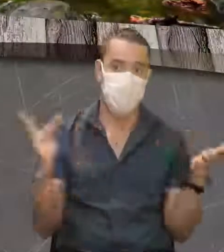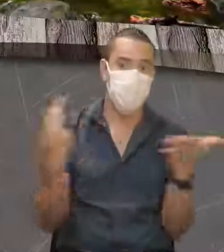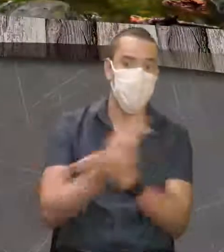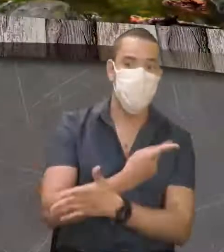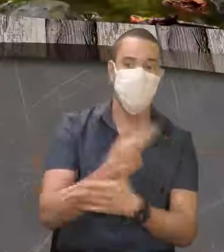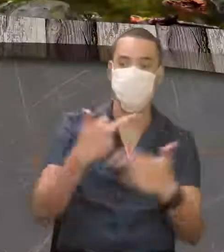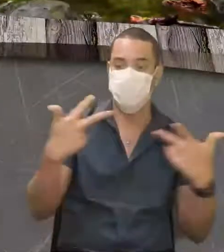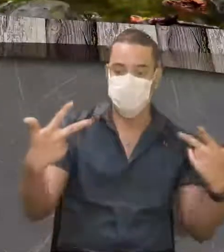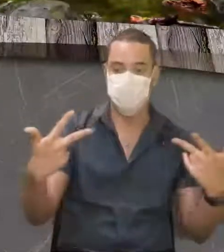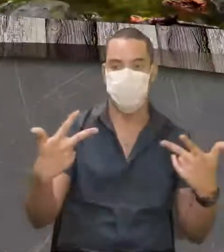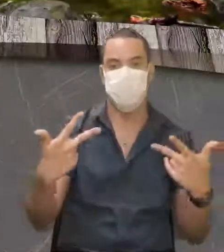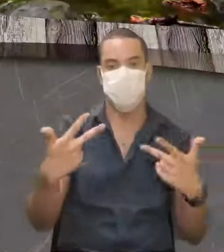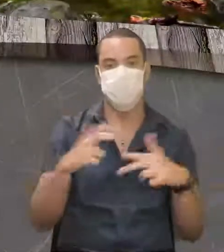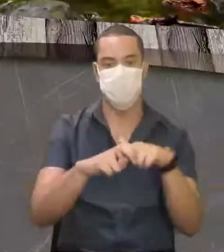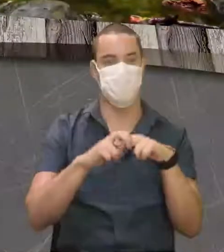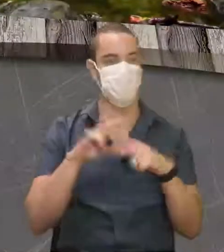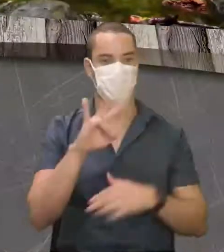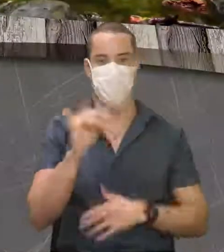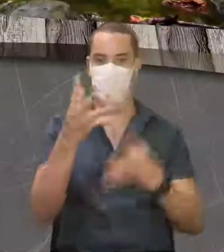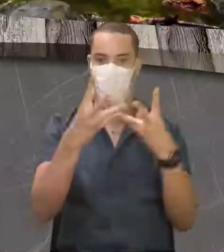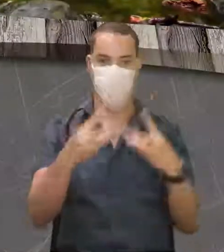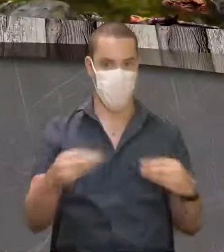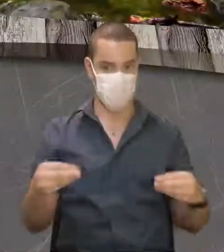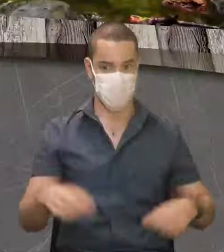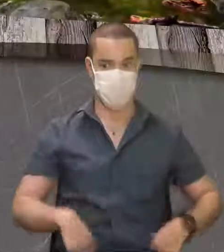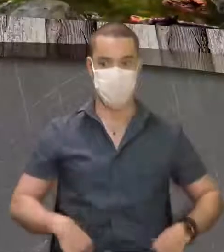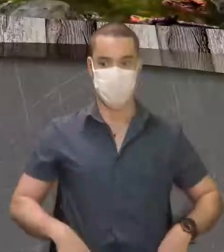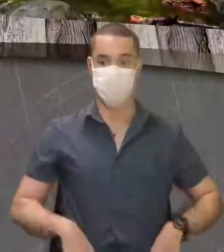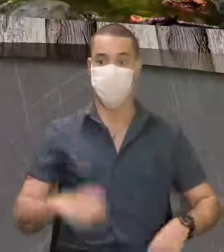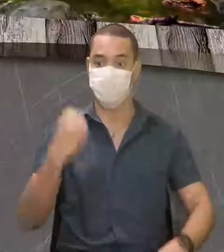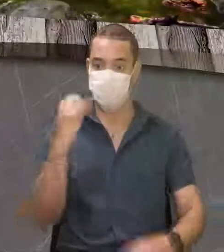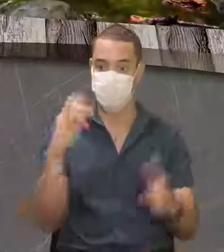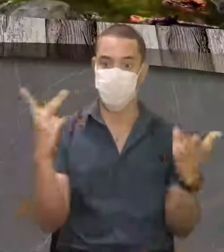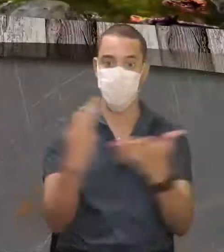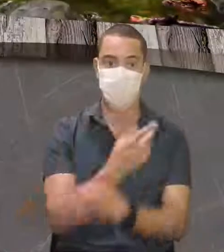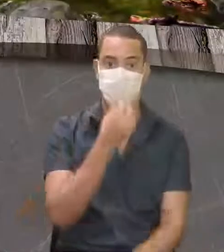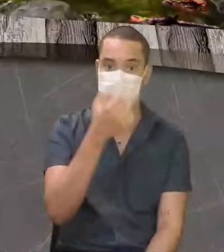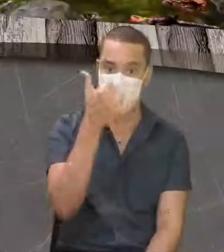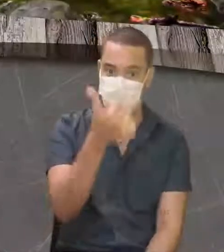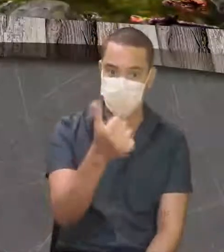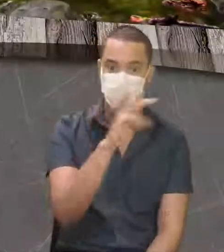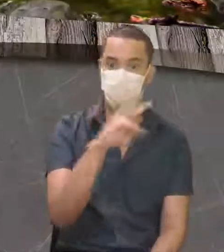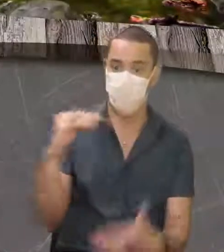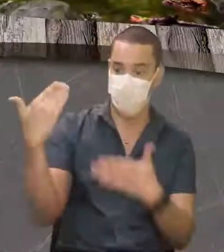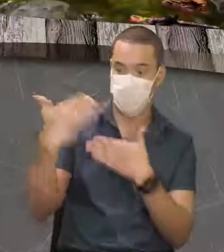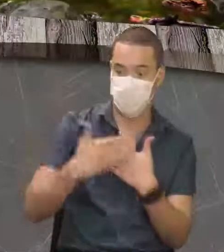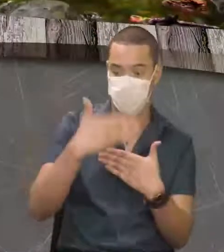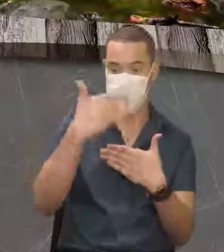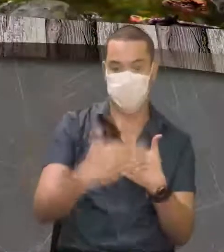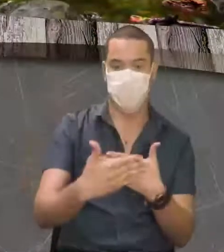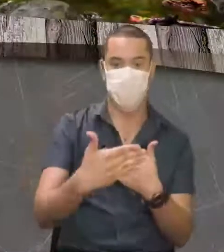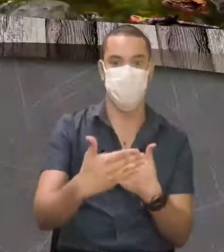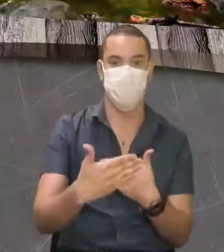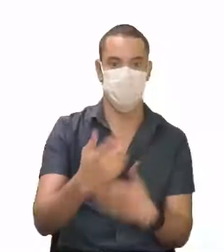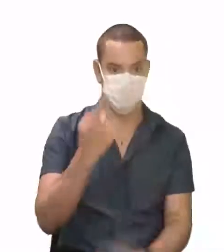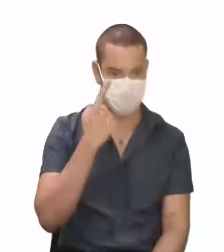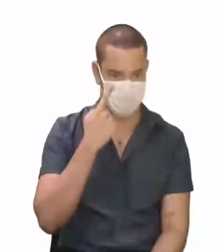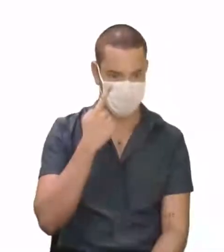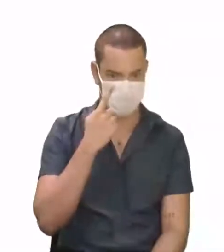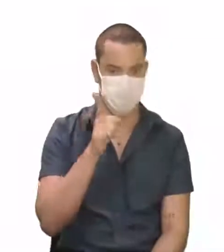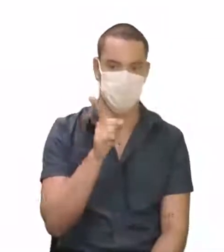alguma alteração, tá? E aí, se ocorreu tudo bem, ela vai passar para a próxima fase. Vamos olhar na